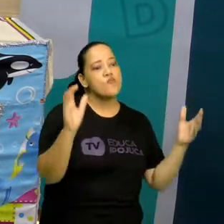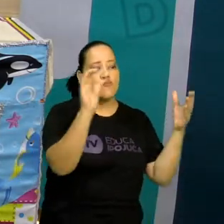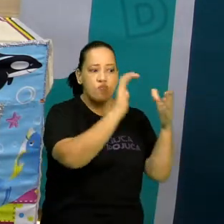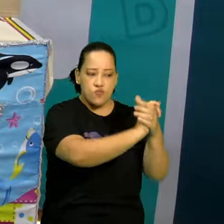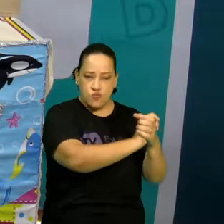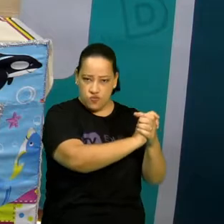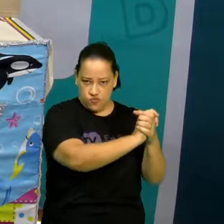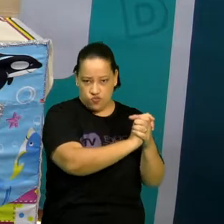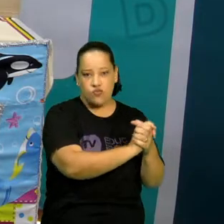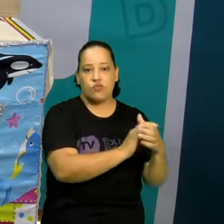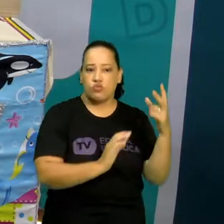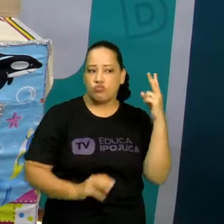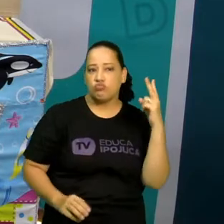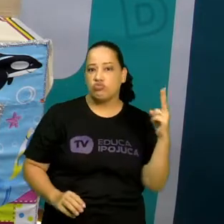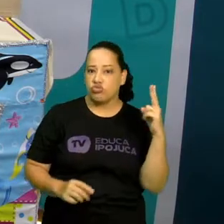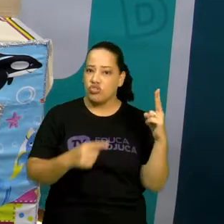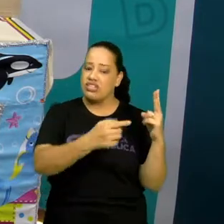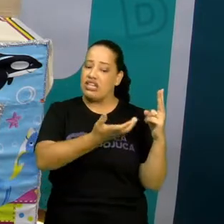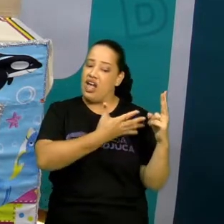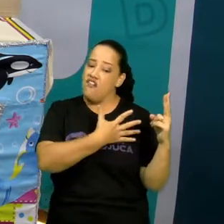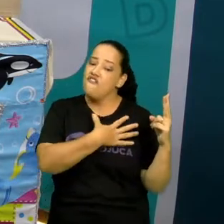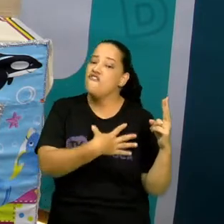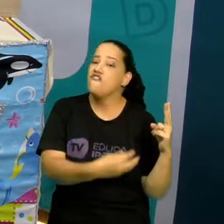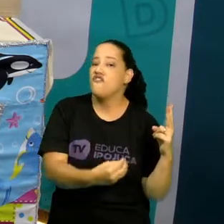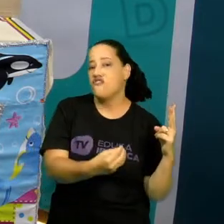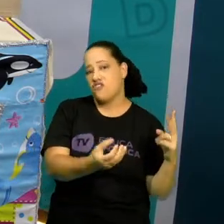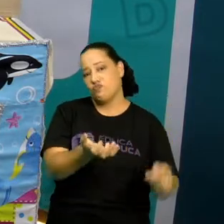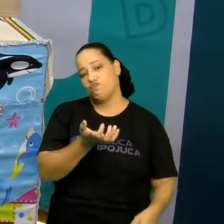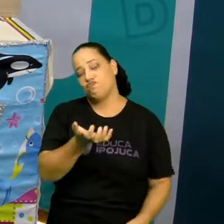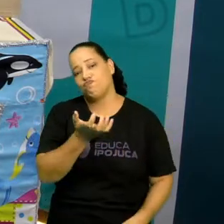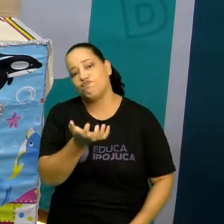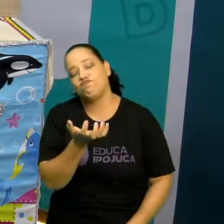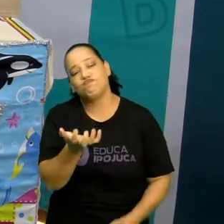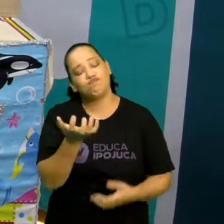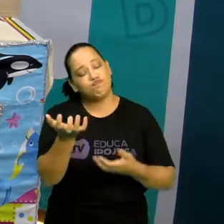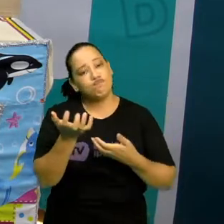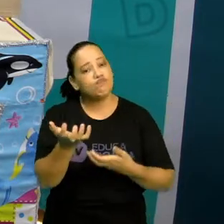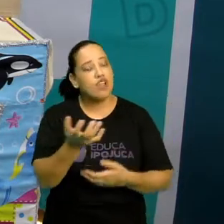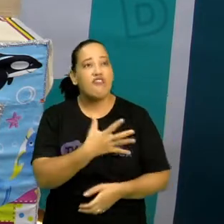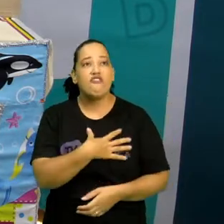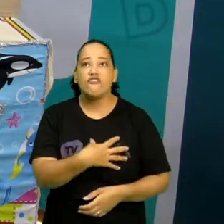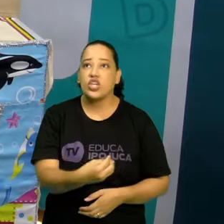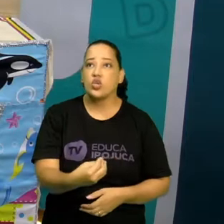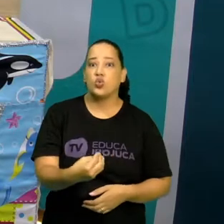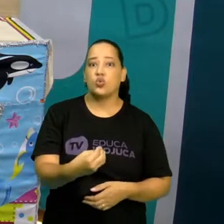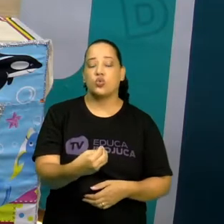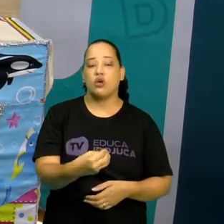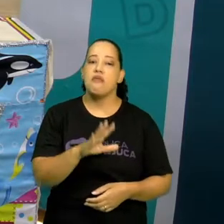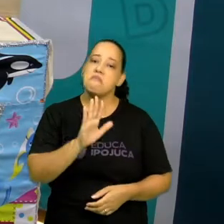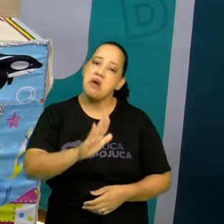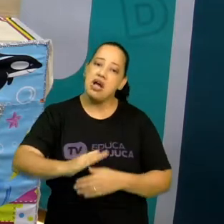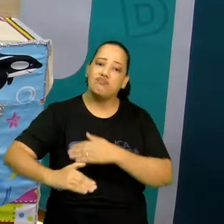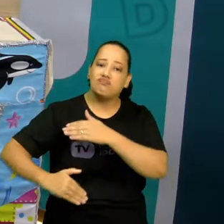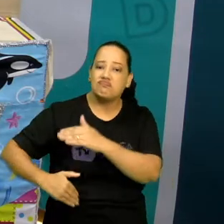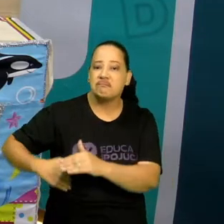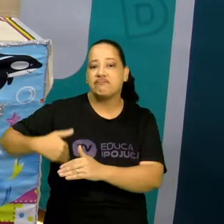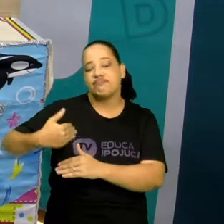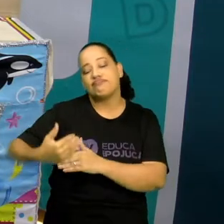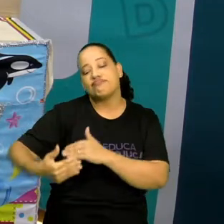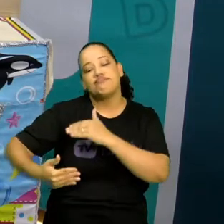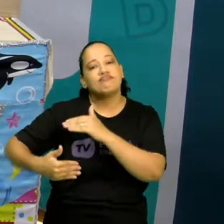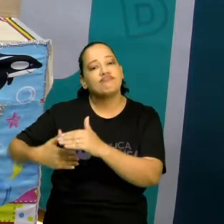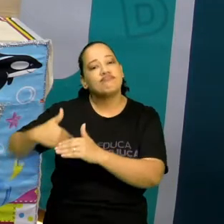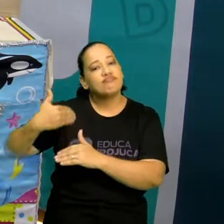eles queriam muito ter um filho leiturinha entendesse mas passou-se o